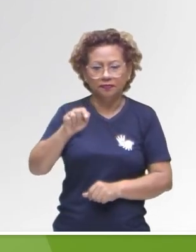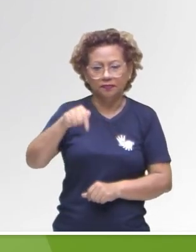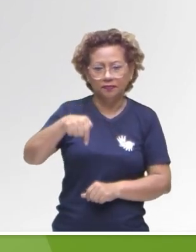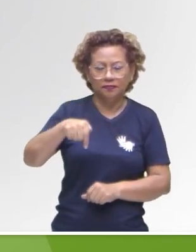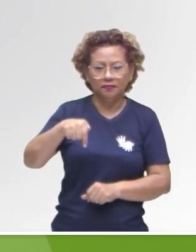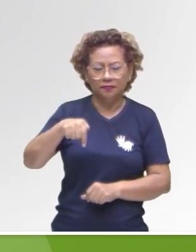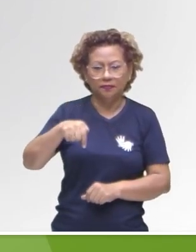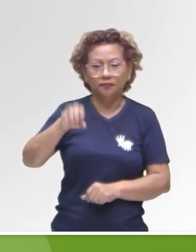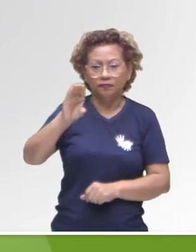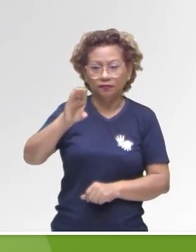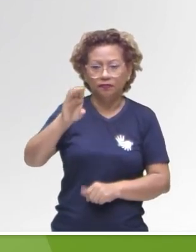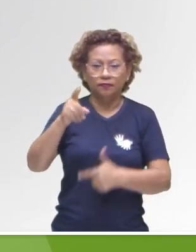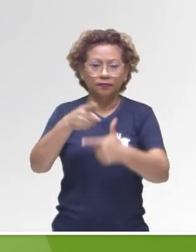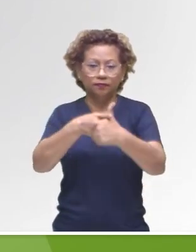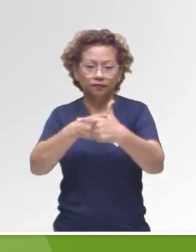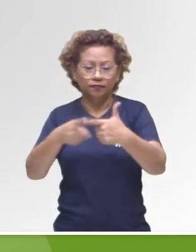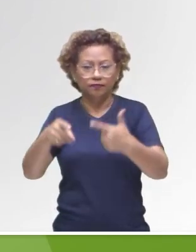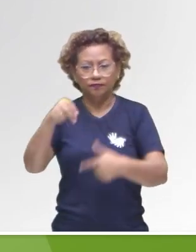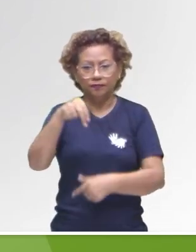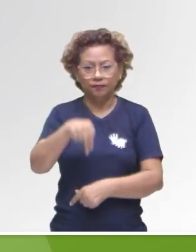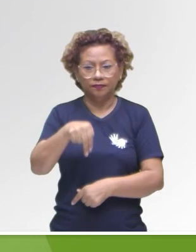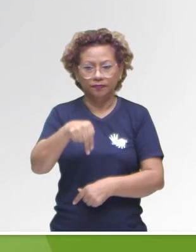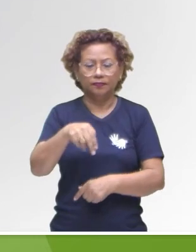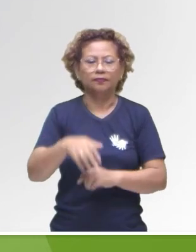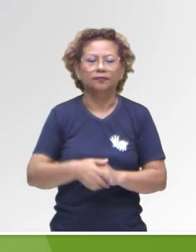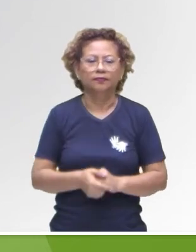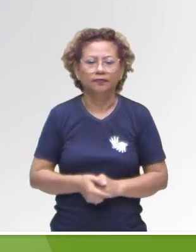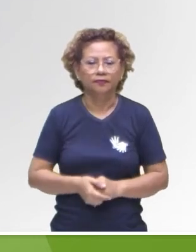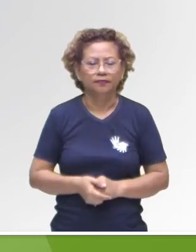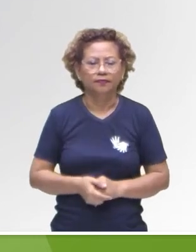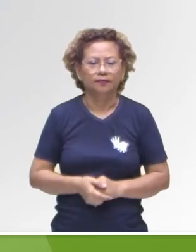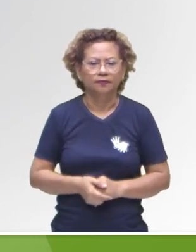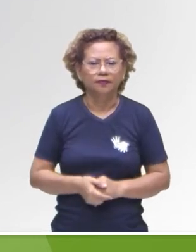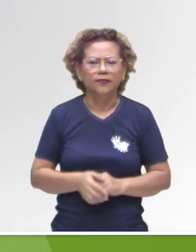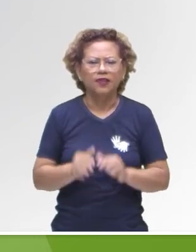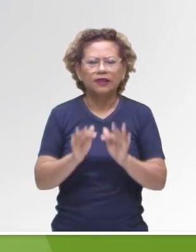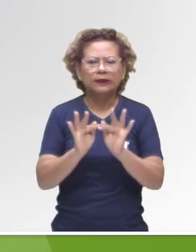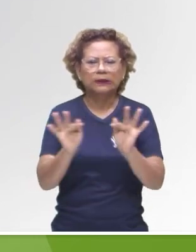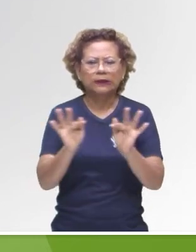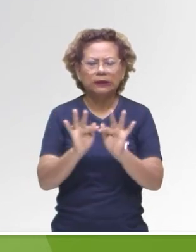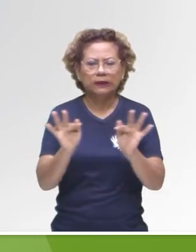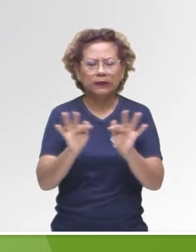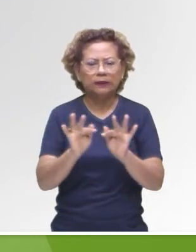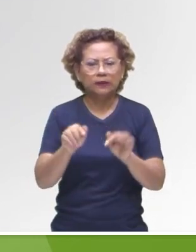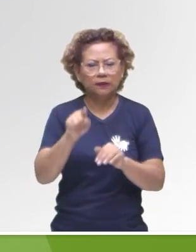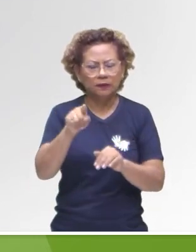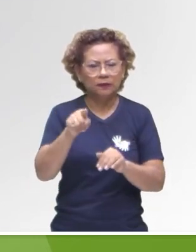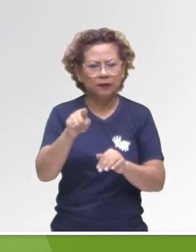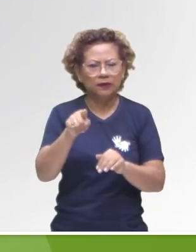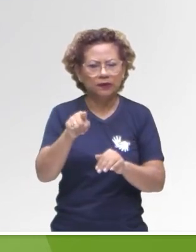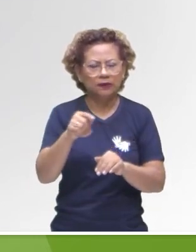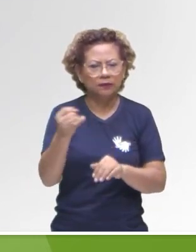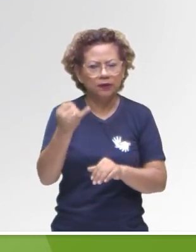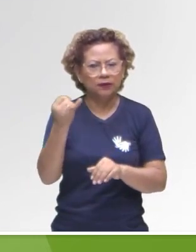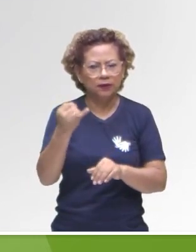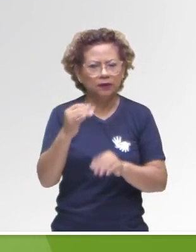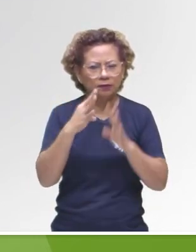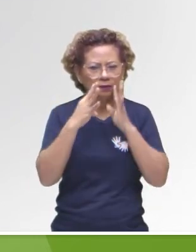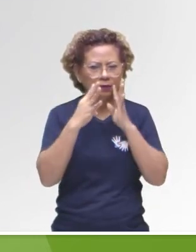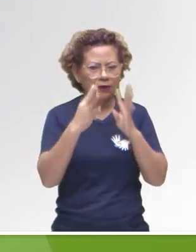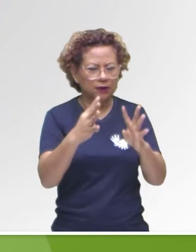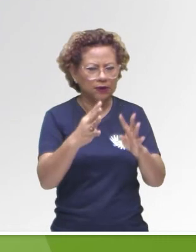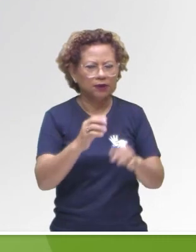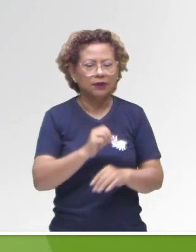Onde o C, essa expressãozinha aqui bem simplesinha, mas muito útil, porque se eu tiver